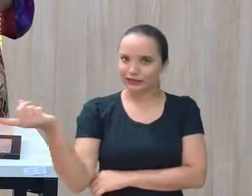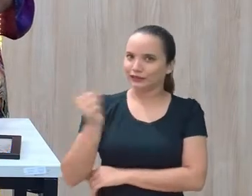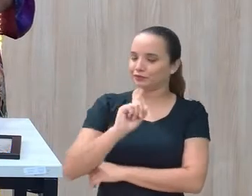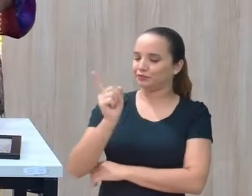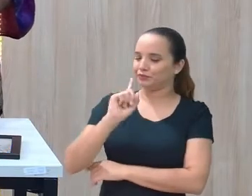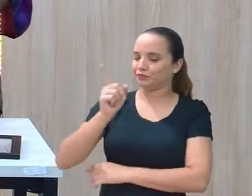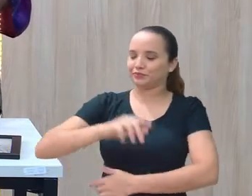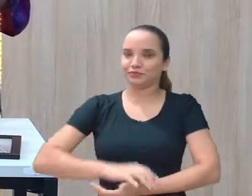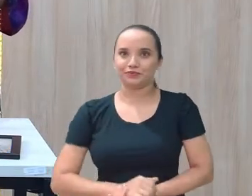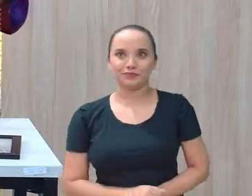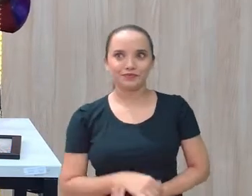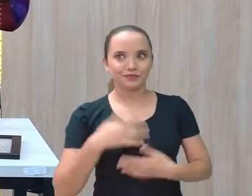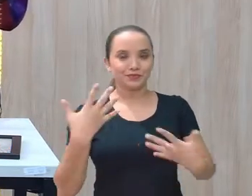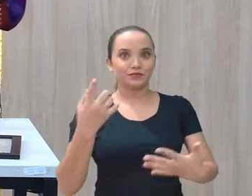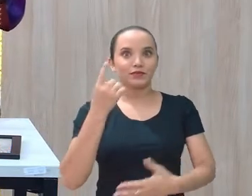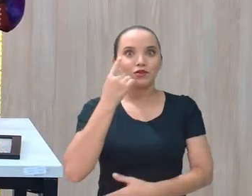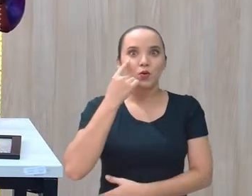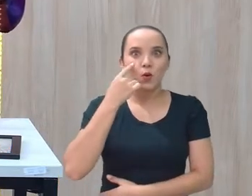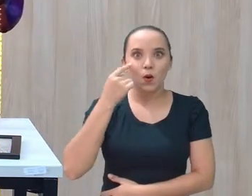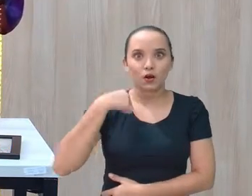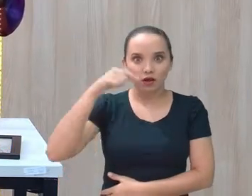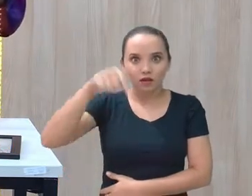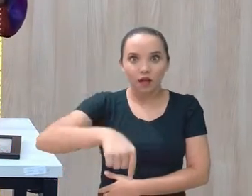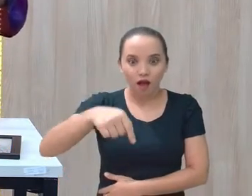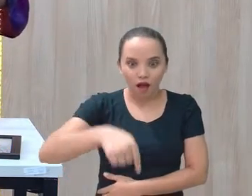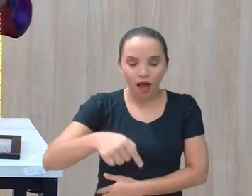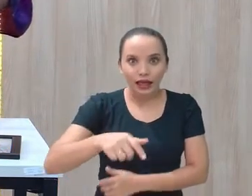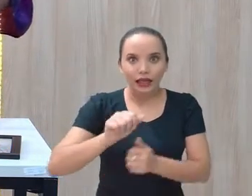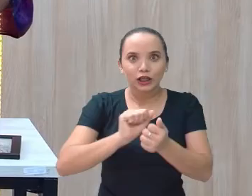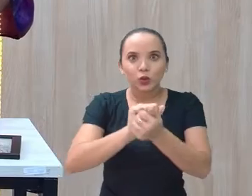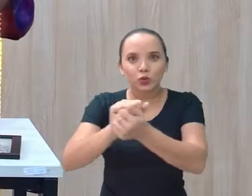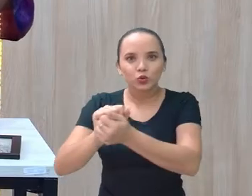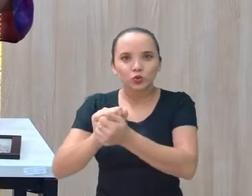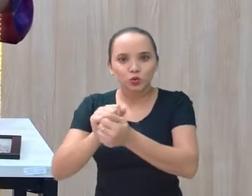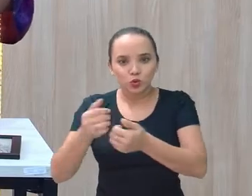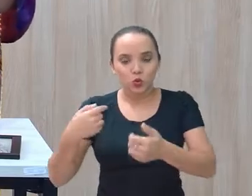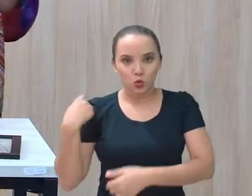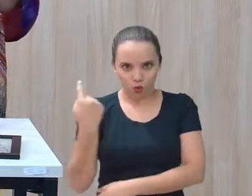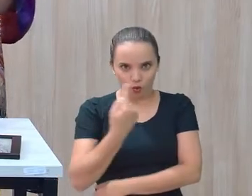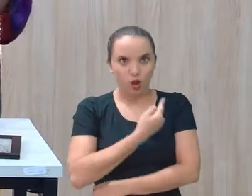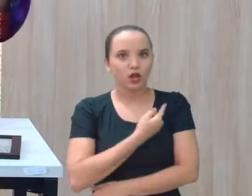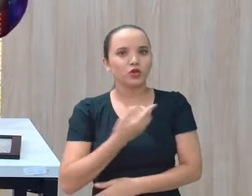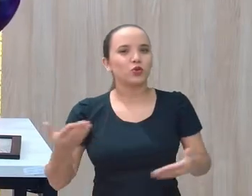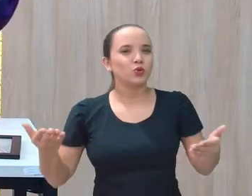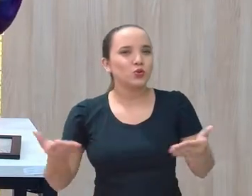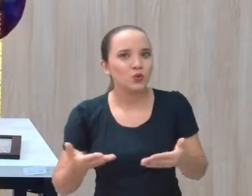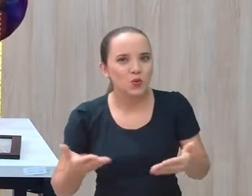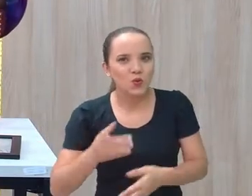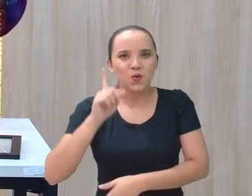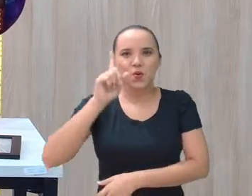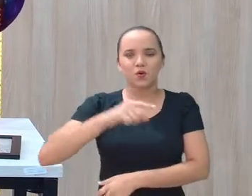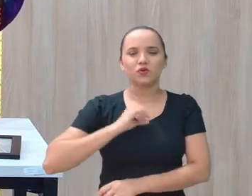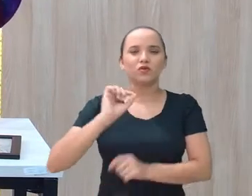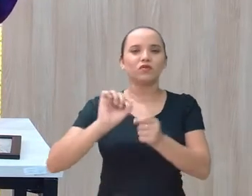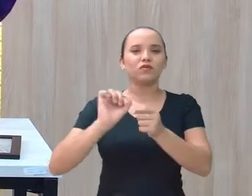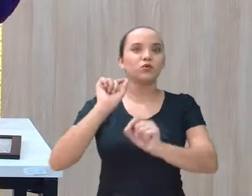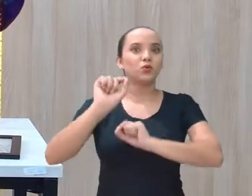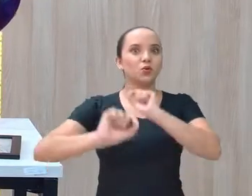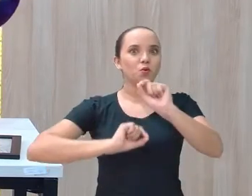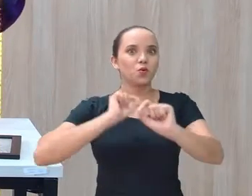Não. Olha quem tá aqui com a gente hoje fazendo, não é?